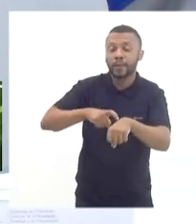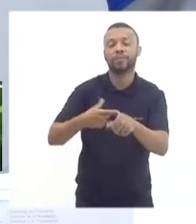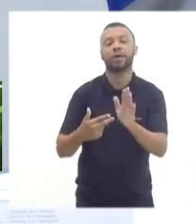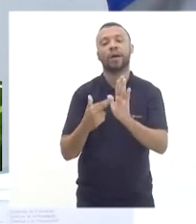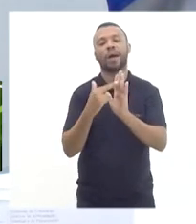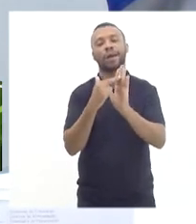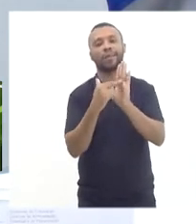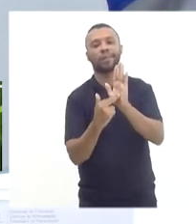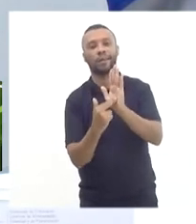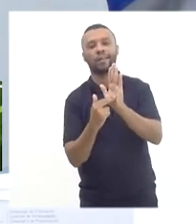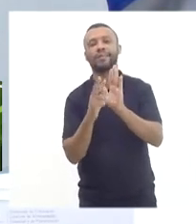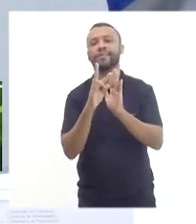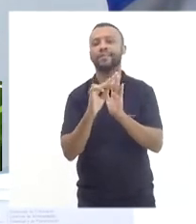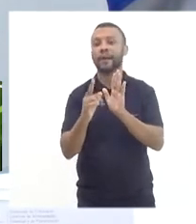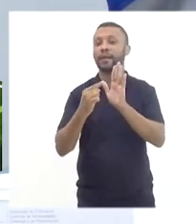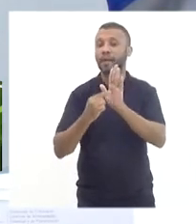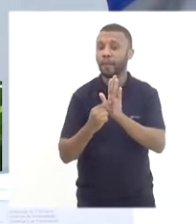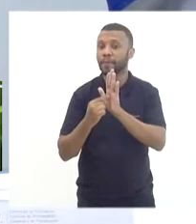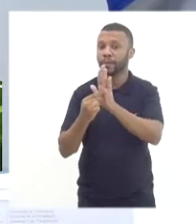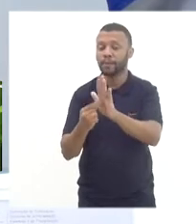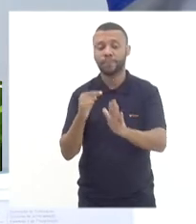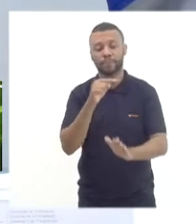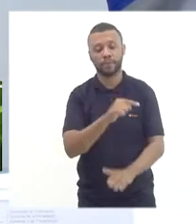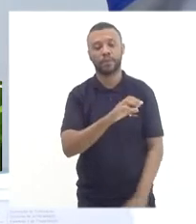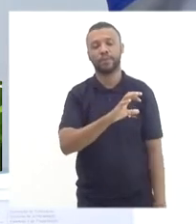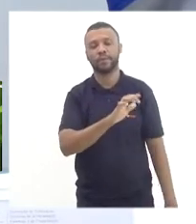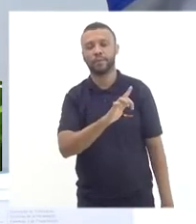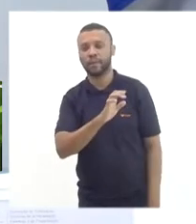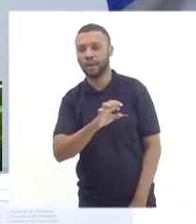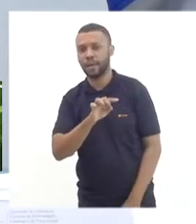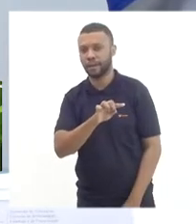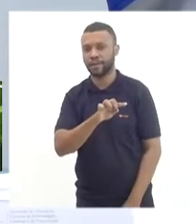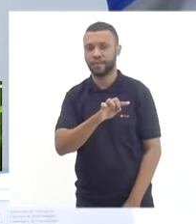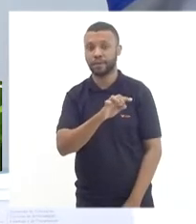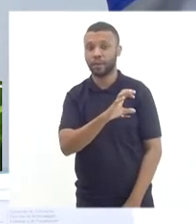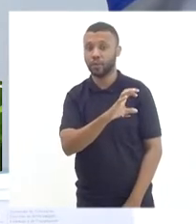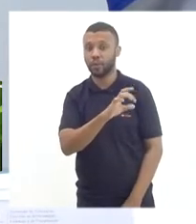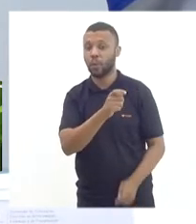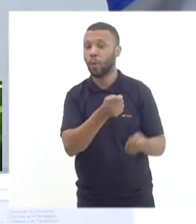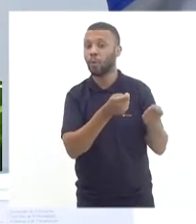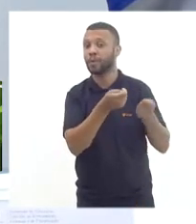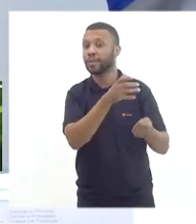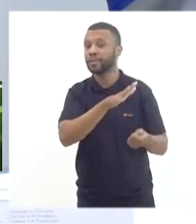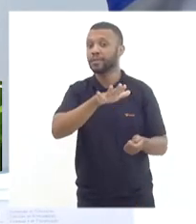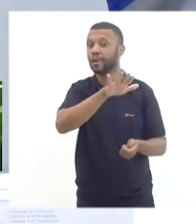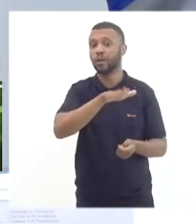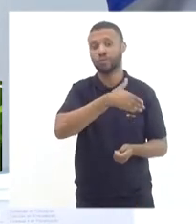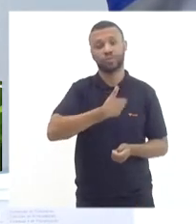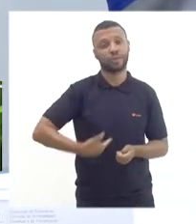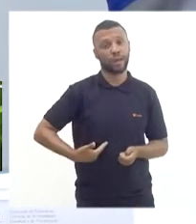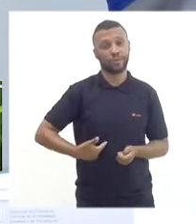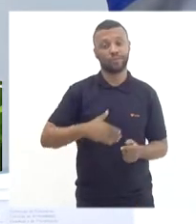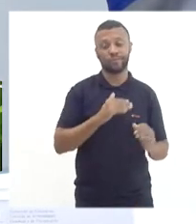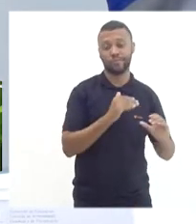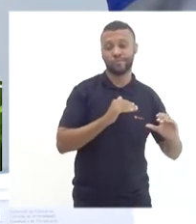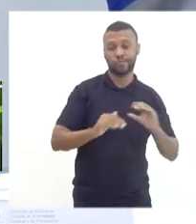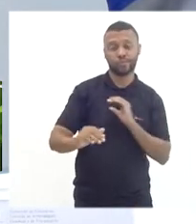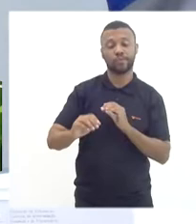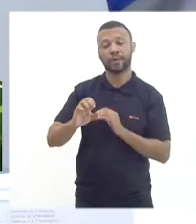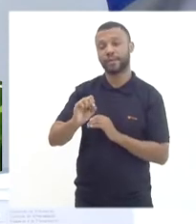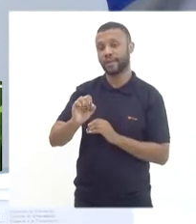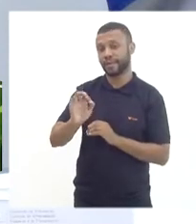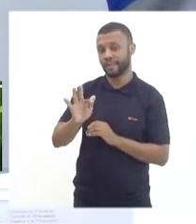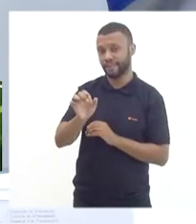relatório a ser apresentado pela Controladoria Geral do Estado à Secretaria de Estado de